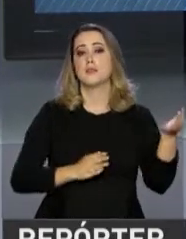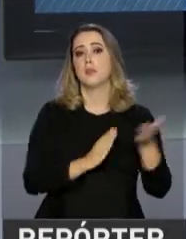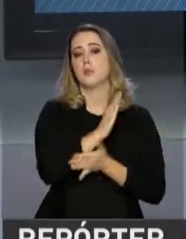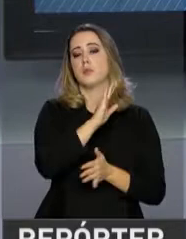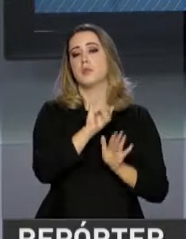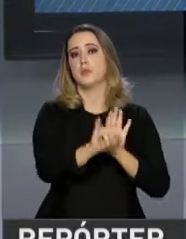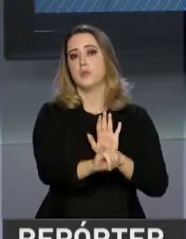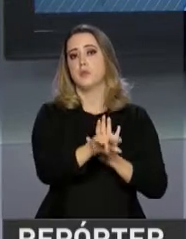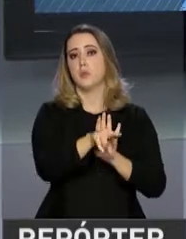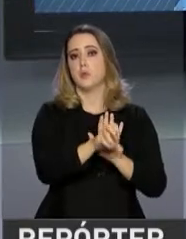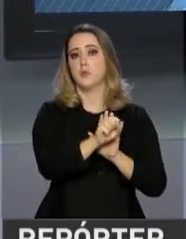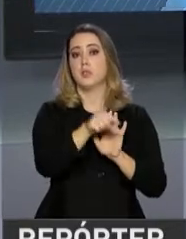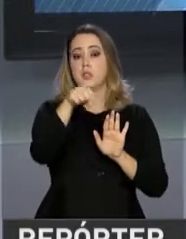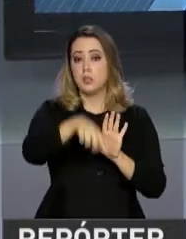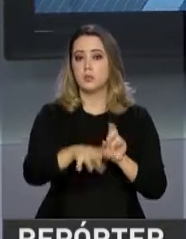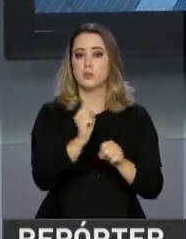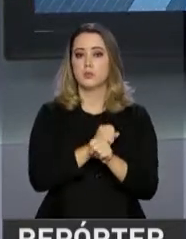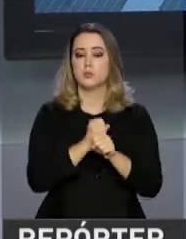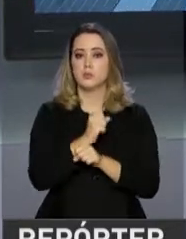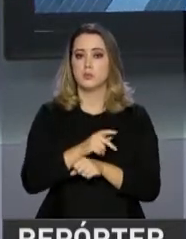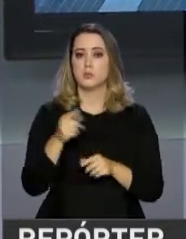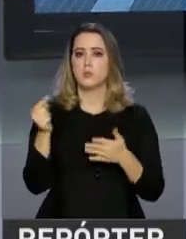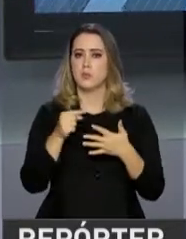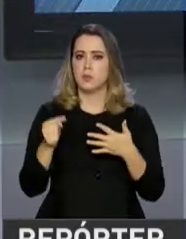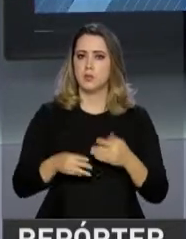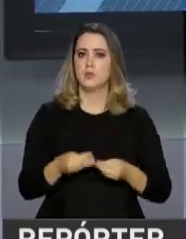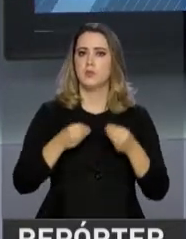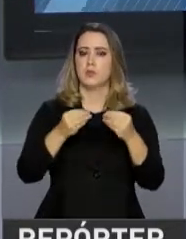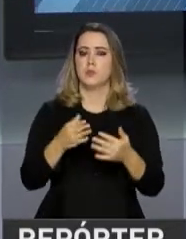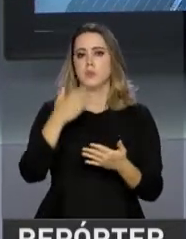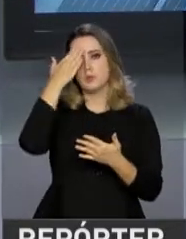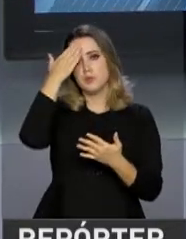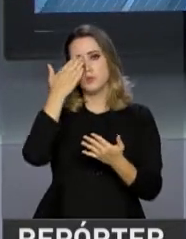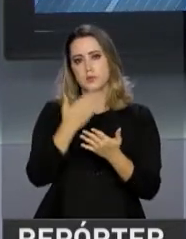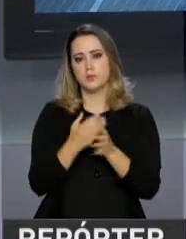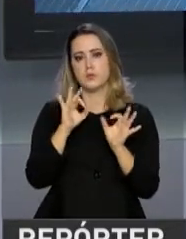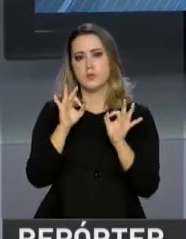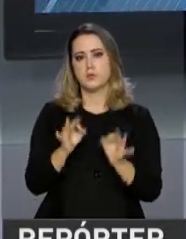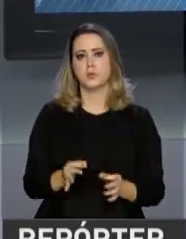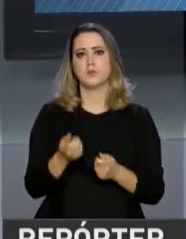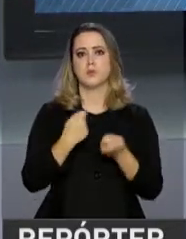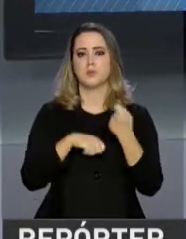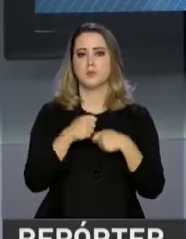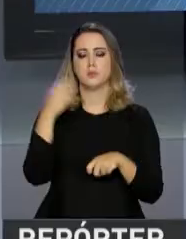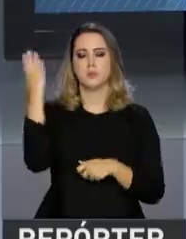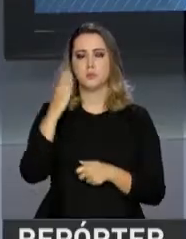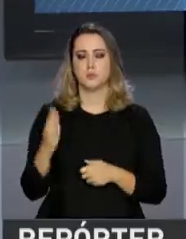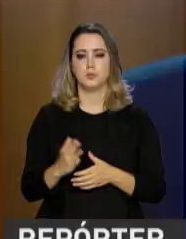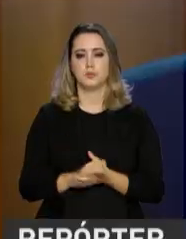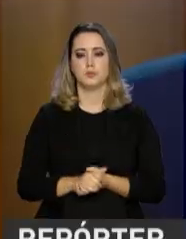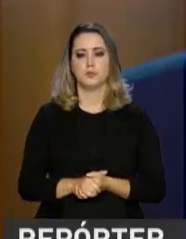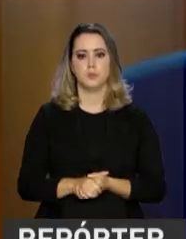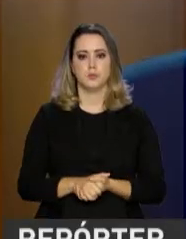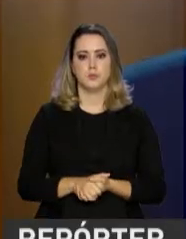da reforma ainda este ano segundo ele a medida vai dar mais confiança e solidez da economia brasileira